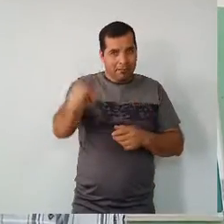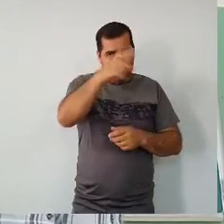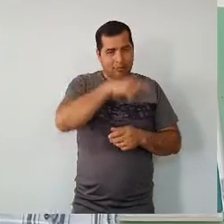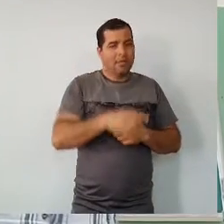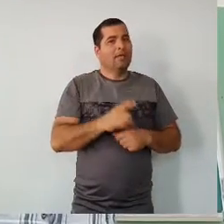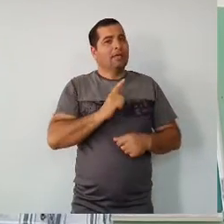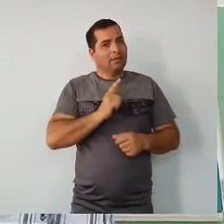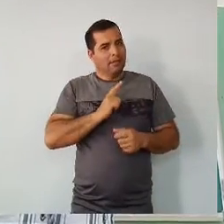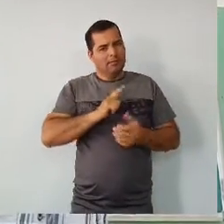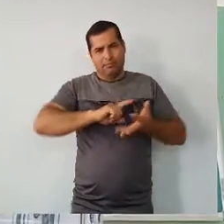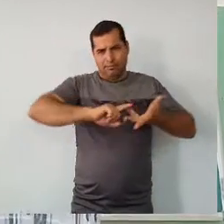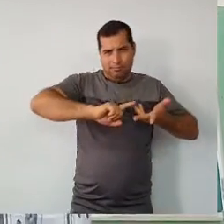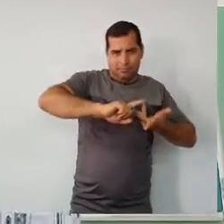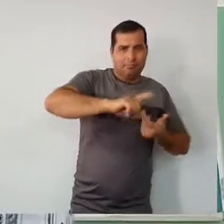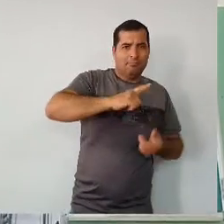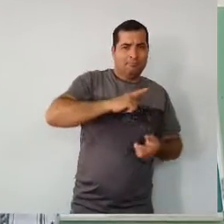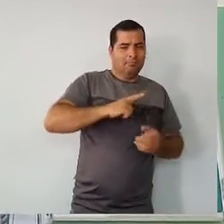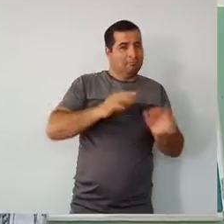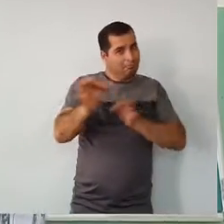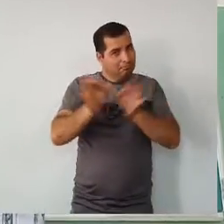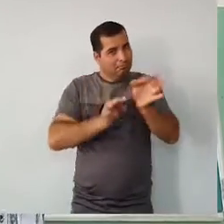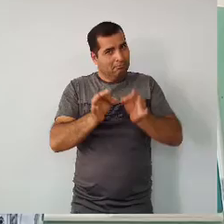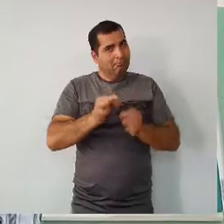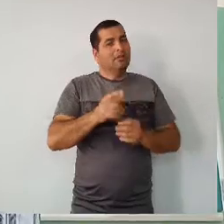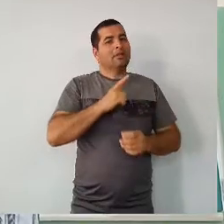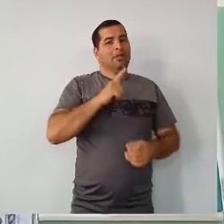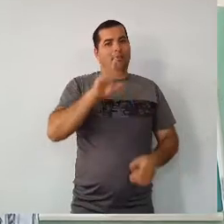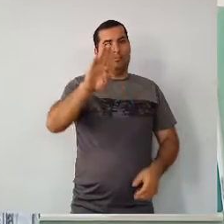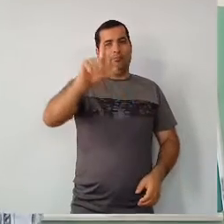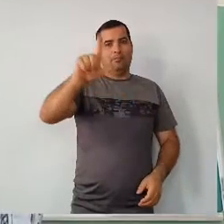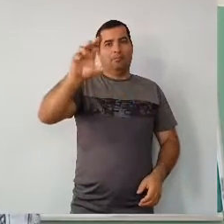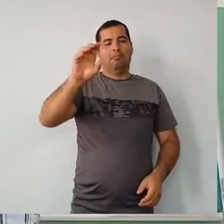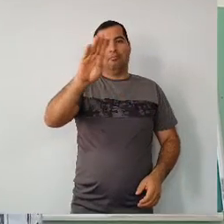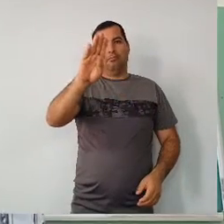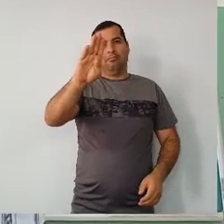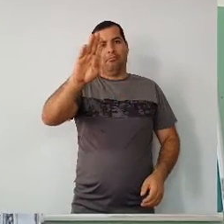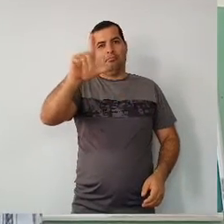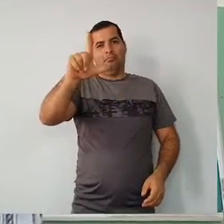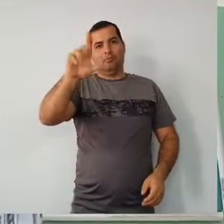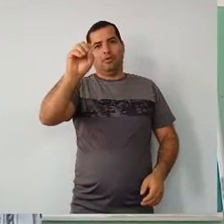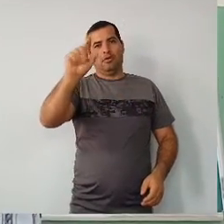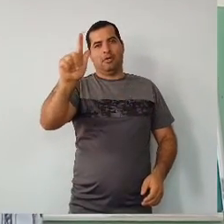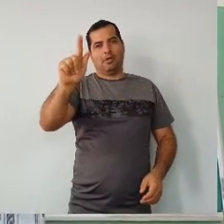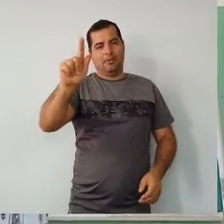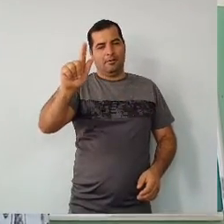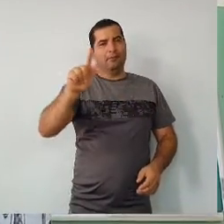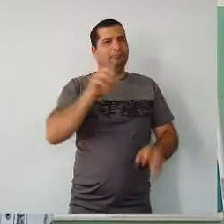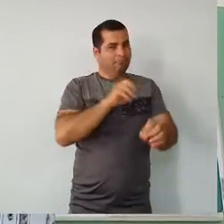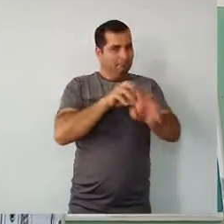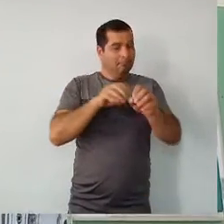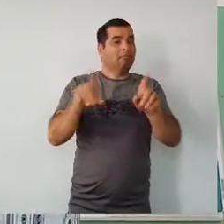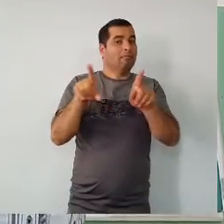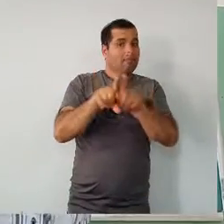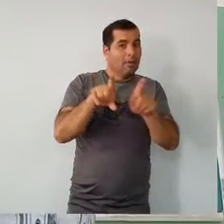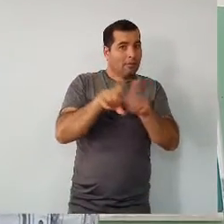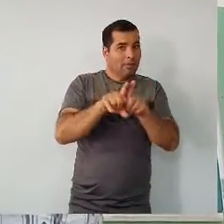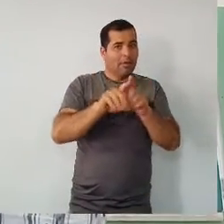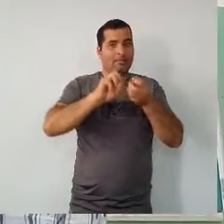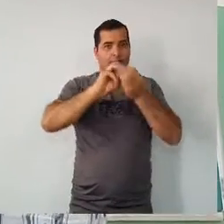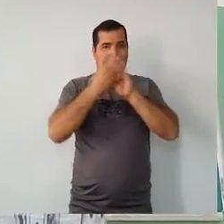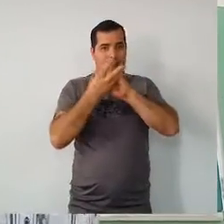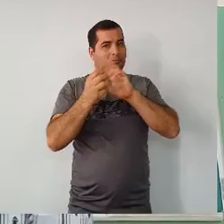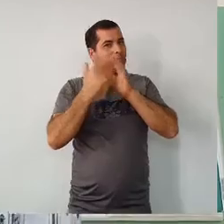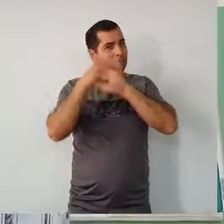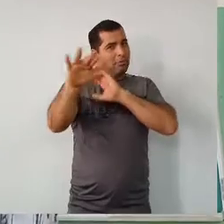encaminharam para vocês algumas atividades que estão postadas no blog educacional. Também foram encaminhadas